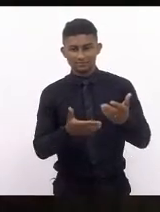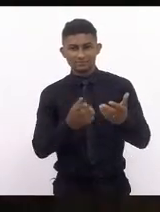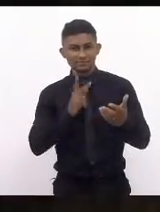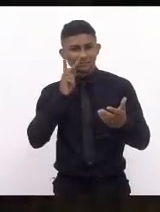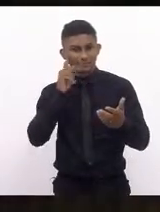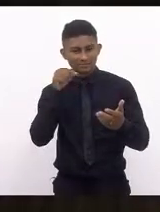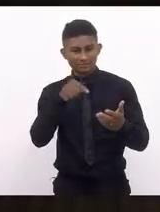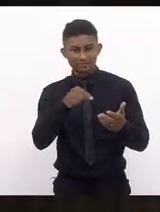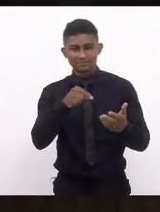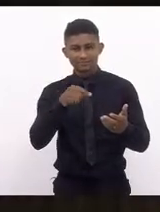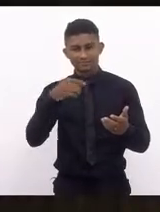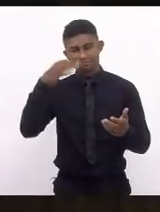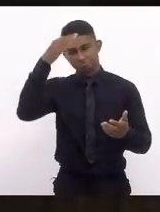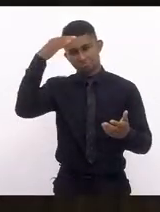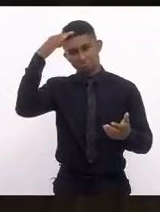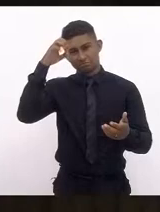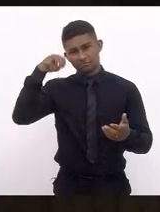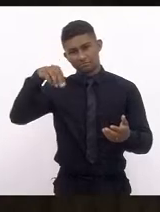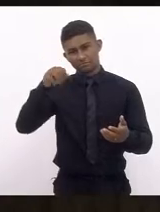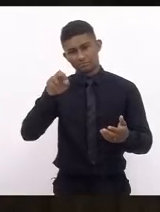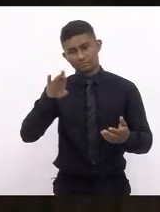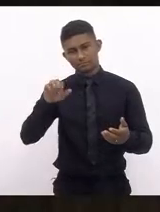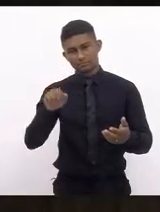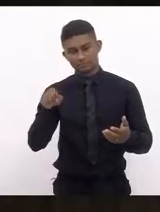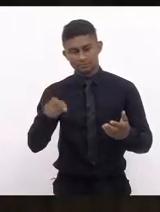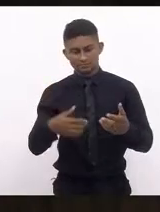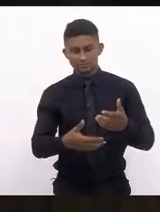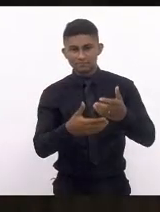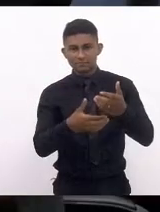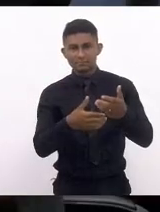Santa Maria Madalena Rio de laranja